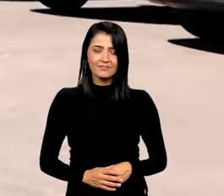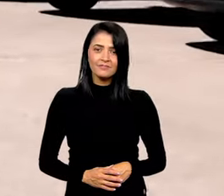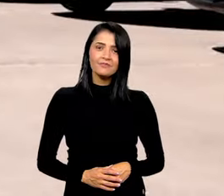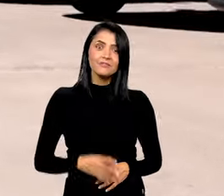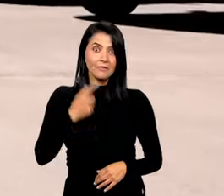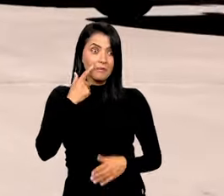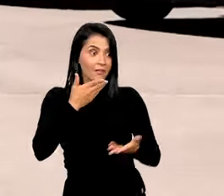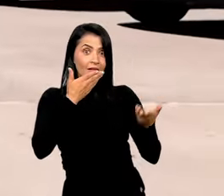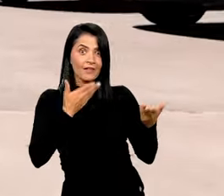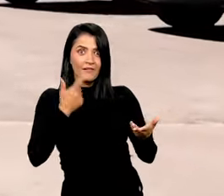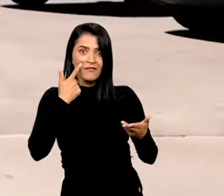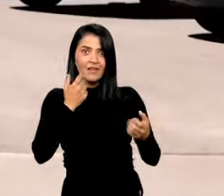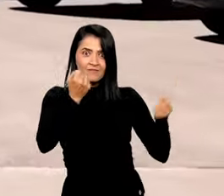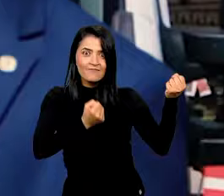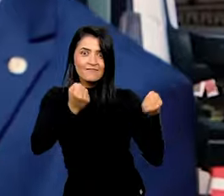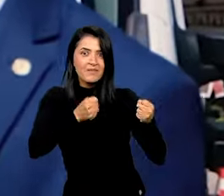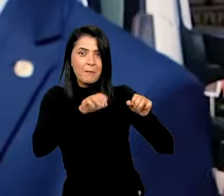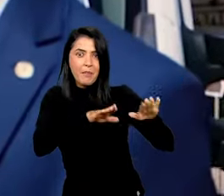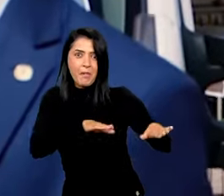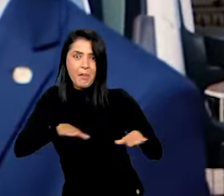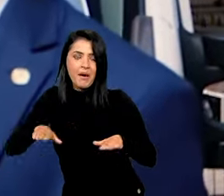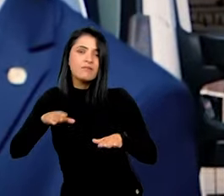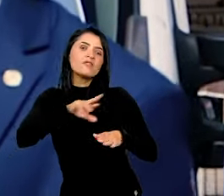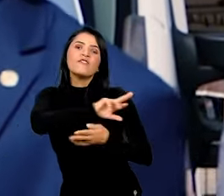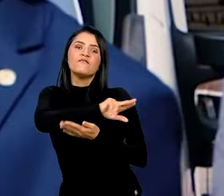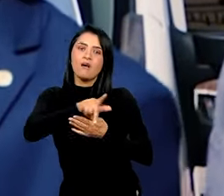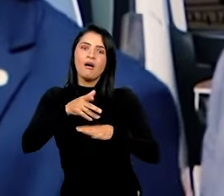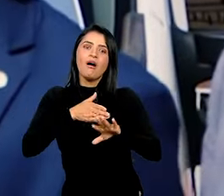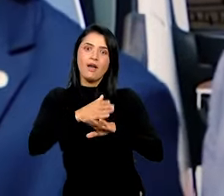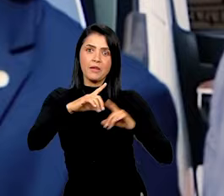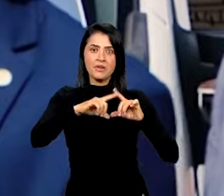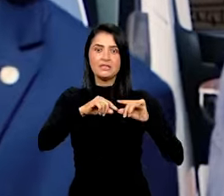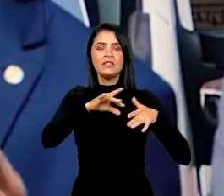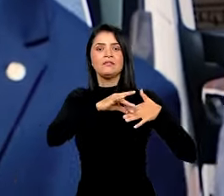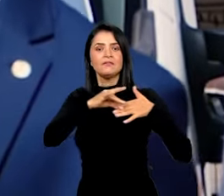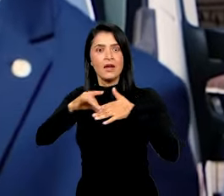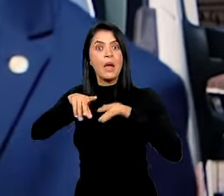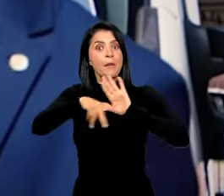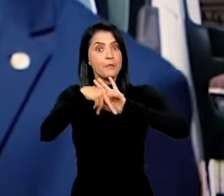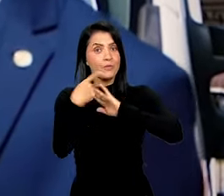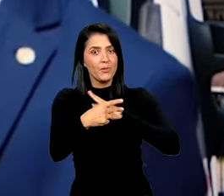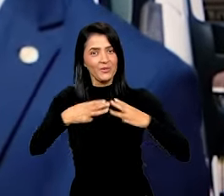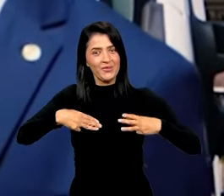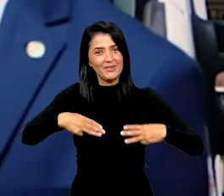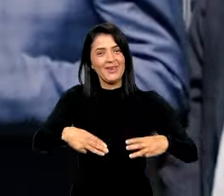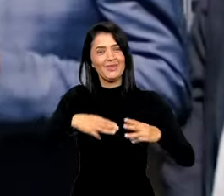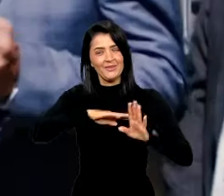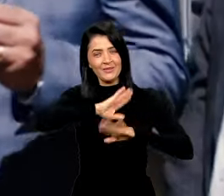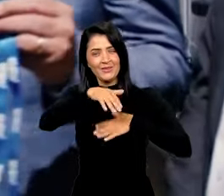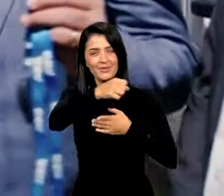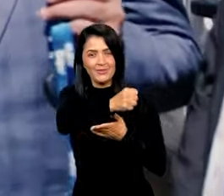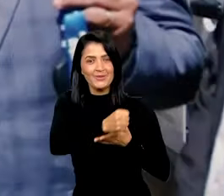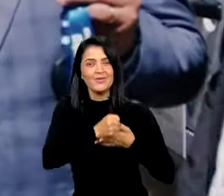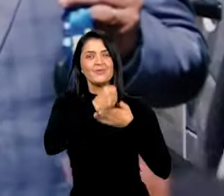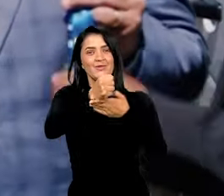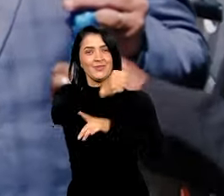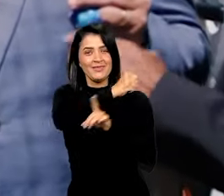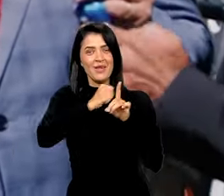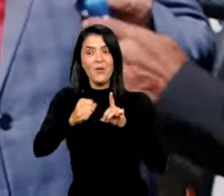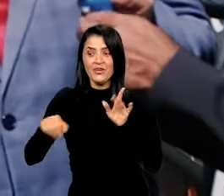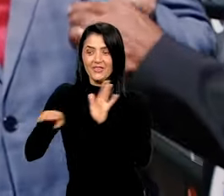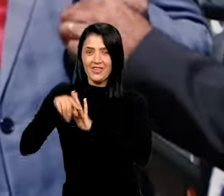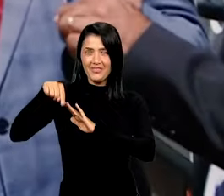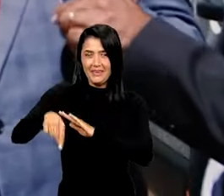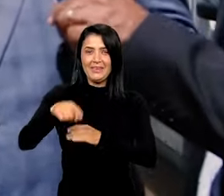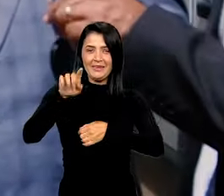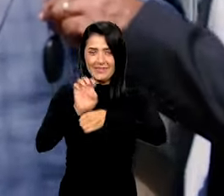E pessoal, tá vendo essas vans aqui? Várias delas estão saindo aqui de Brasília, do Ministério do Desenvolvimento Social e chegando até o nosso querido estado